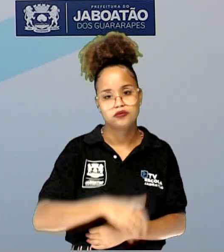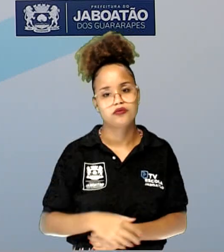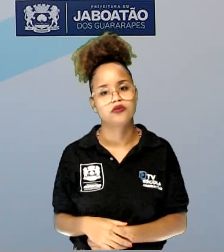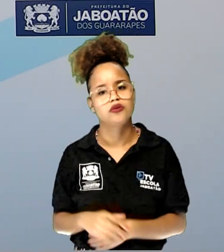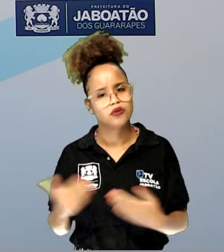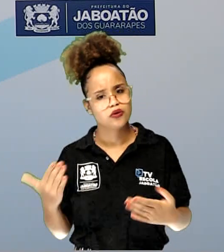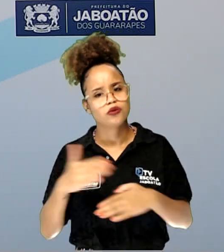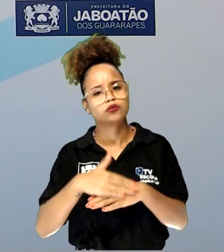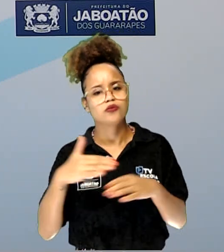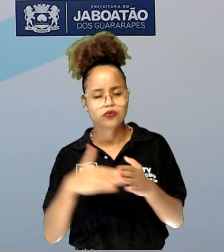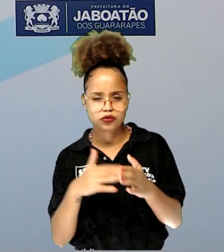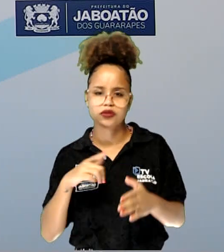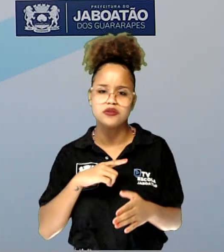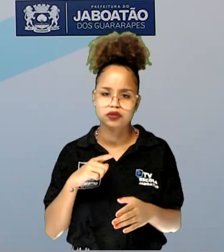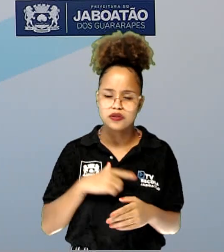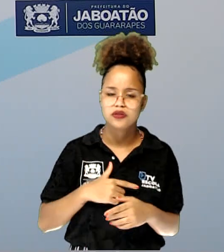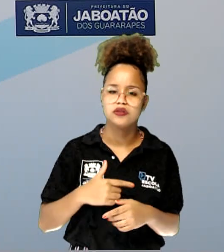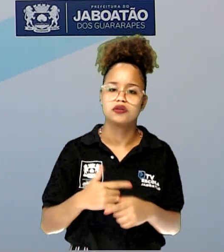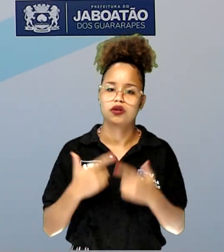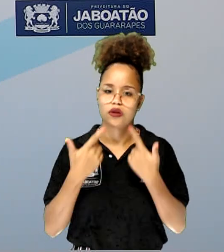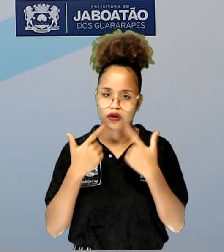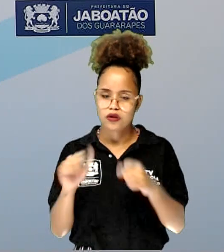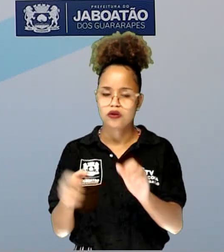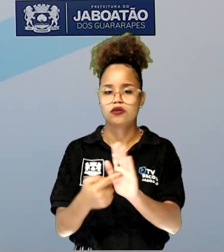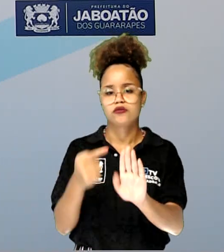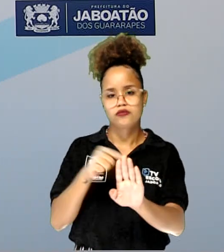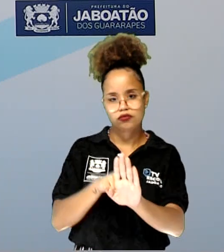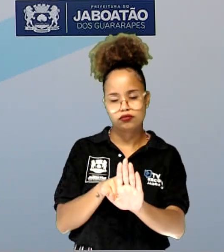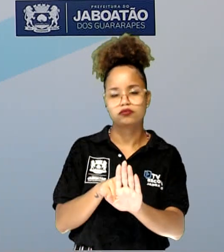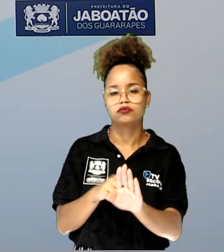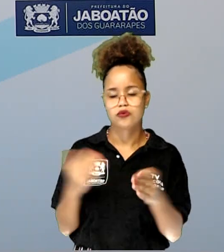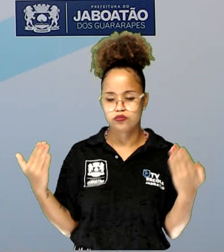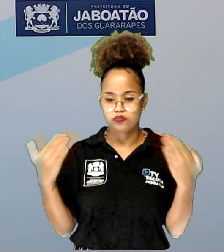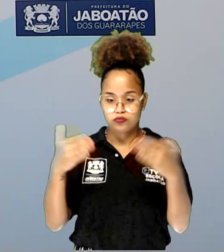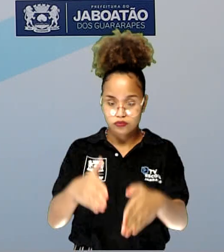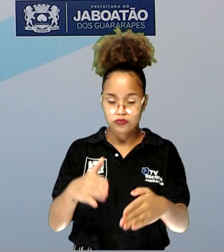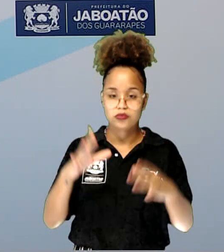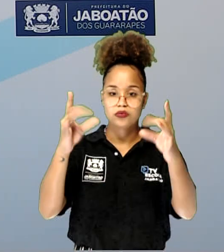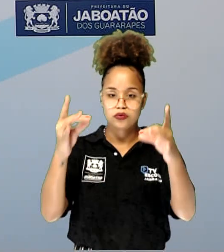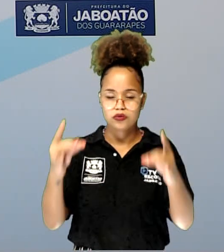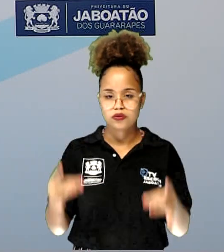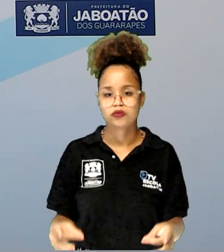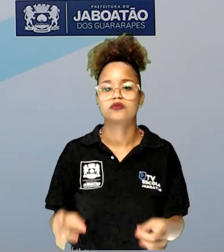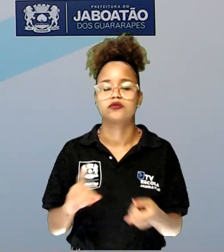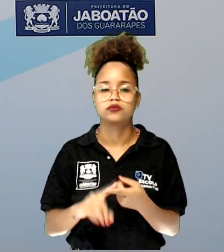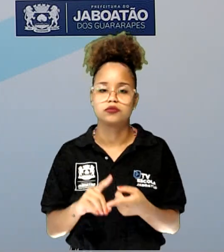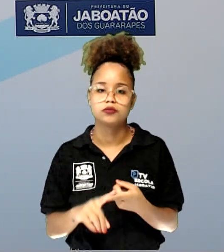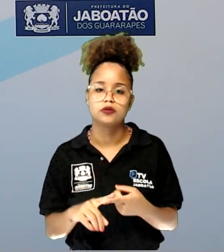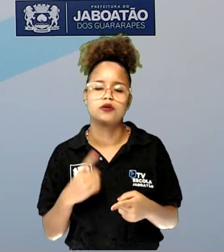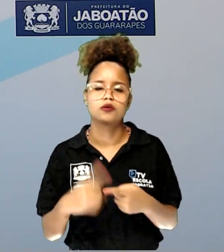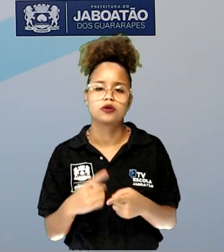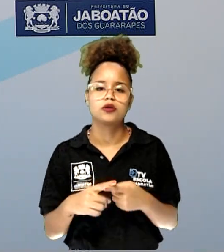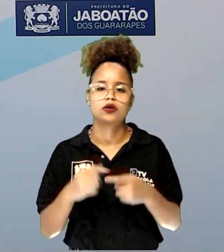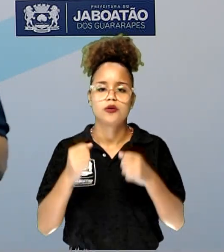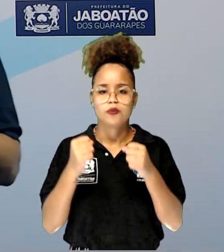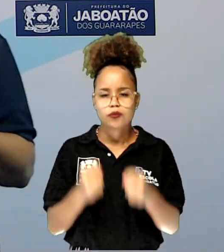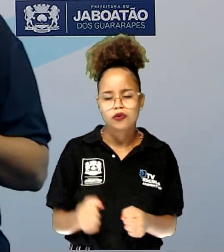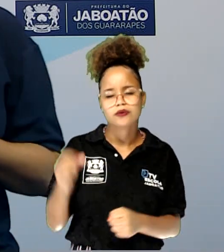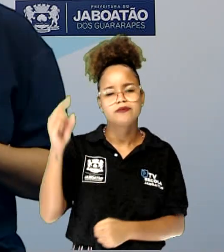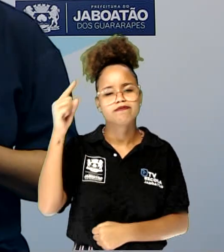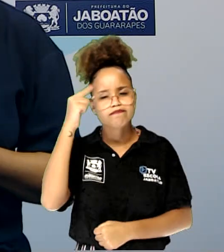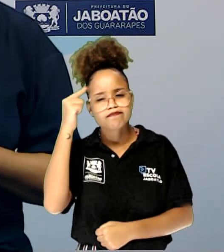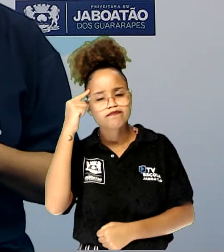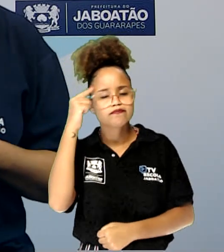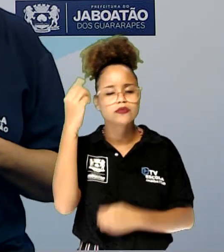trabalha em cima de figuras de linguagem, dando aquele enfoque, dando aquele detalhe, para que você possa mentalizar